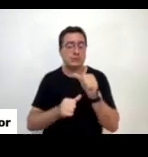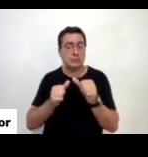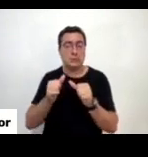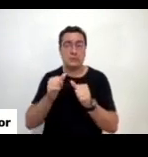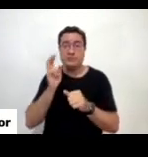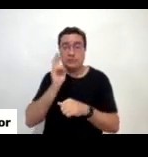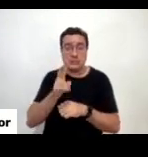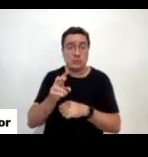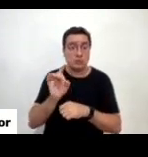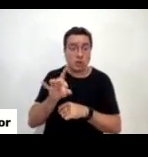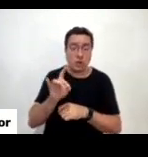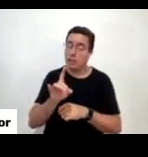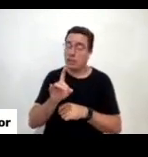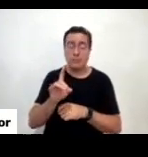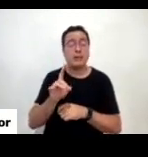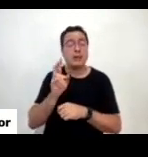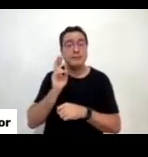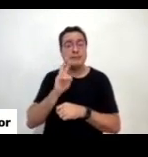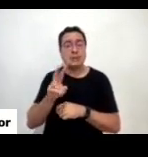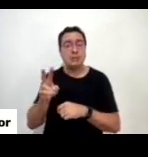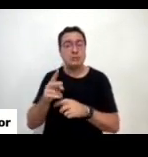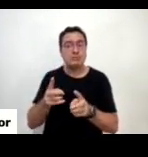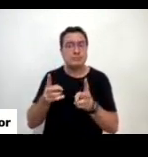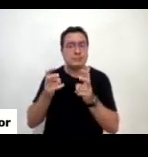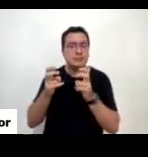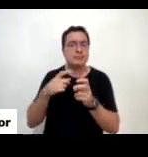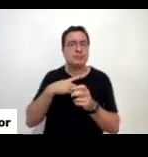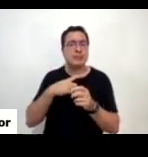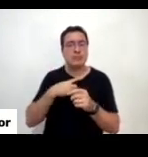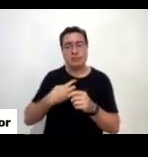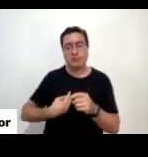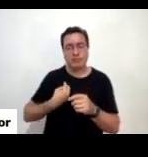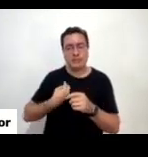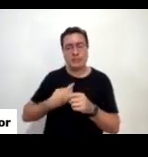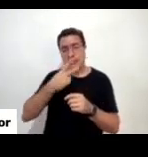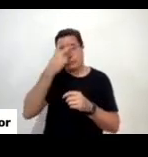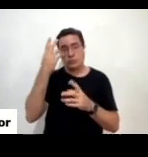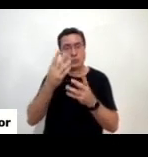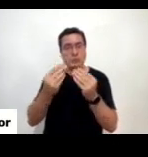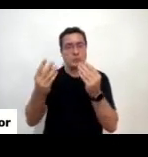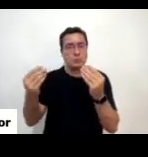visão, mas uma mudança de perspectiva na vida de muitas pessoas.